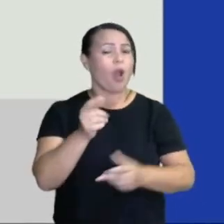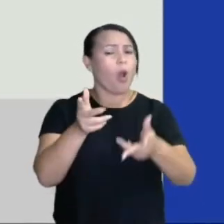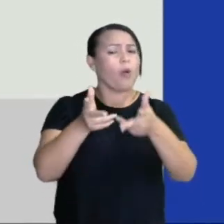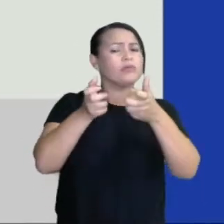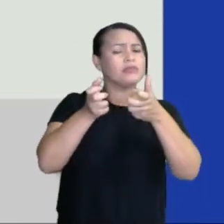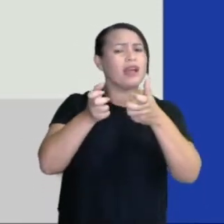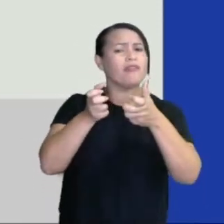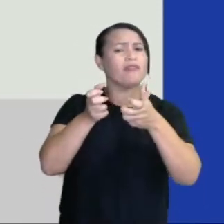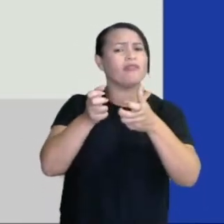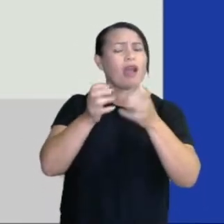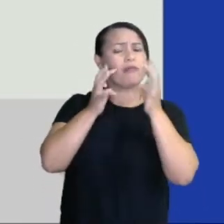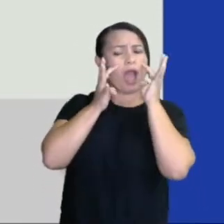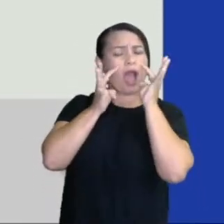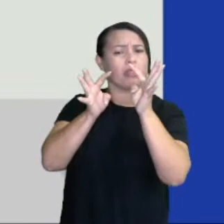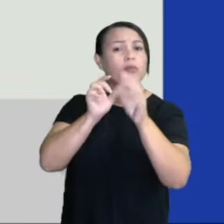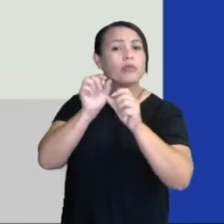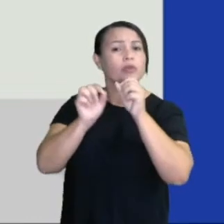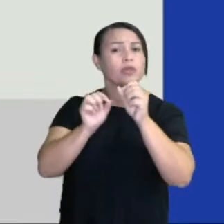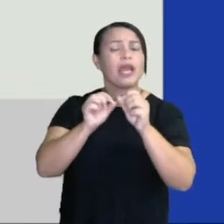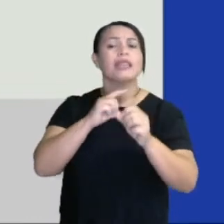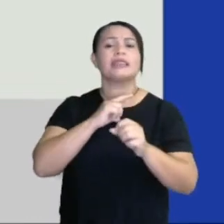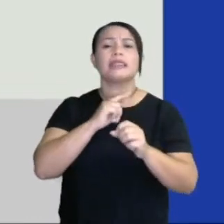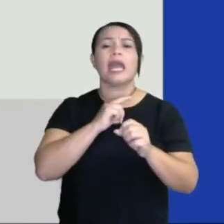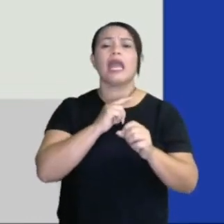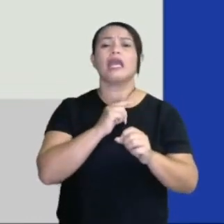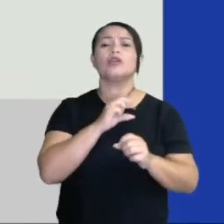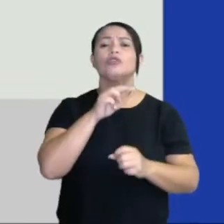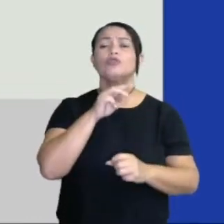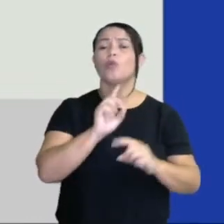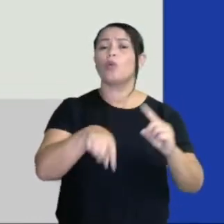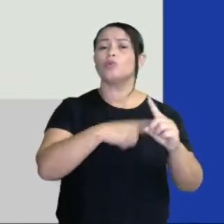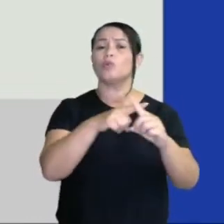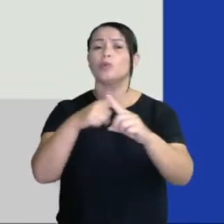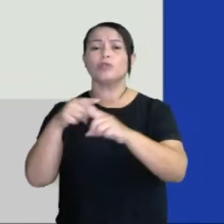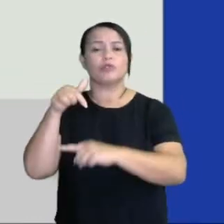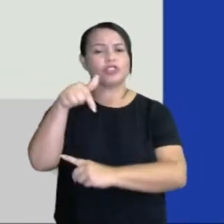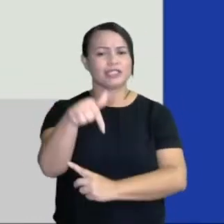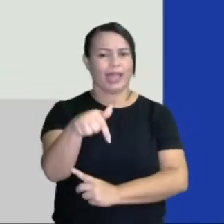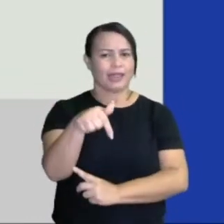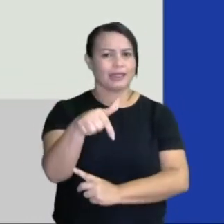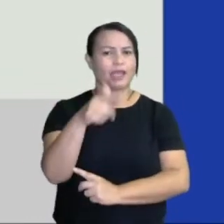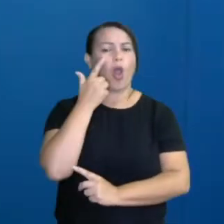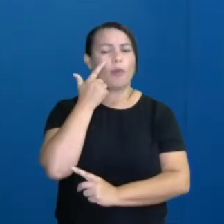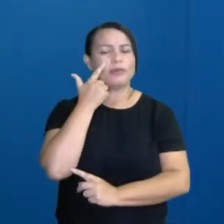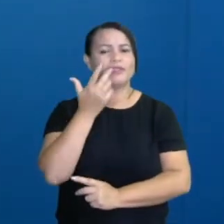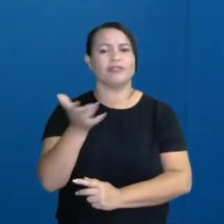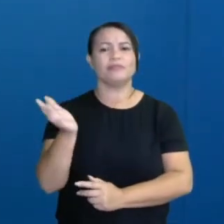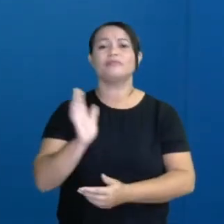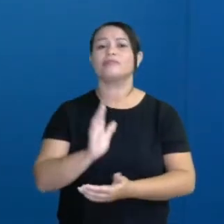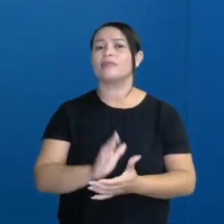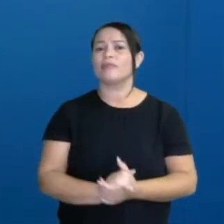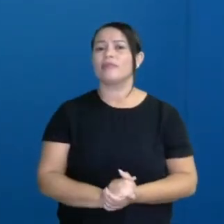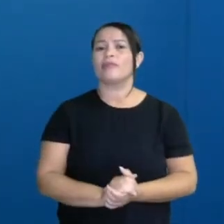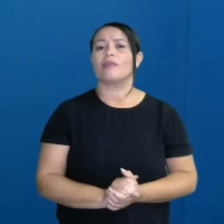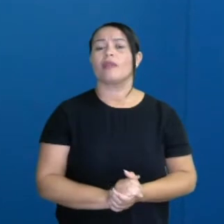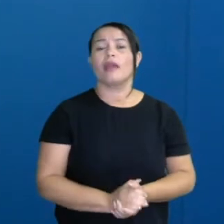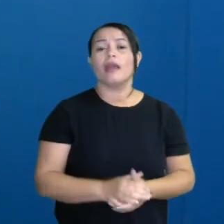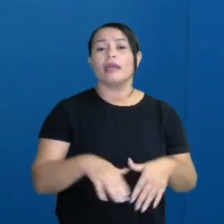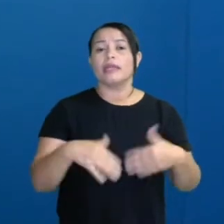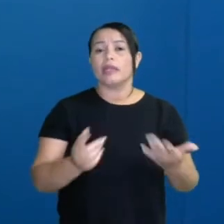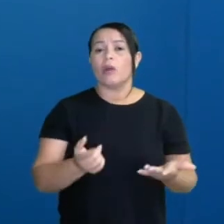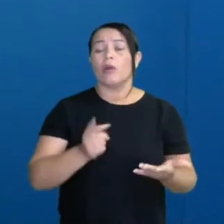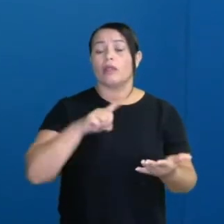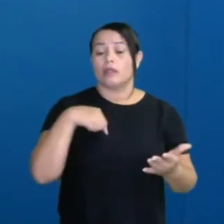essa sequência, é formada pelos múltiplos de 7. Não é isso? Então, vê só. Nessa